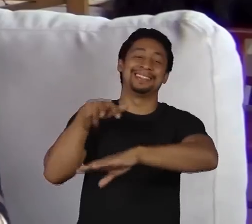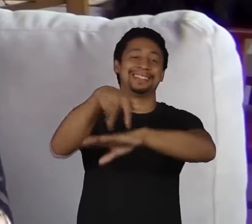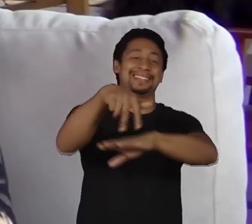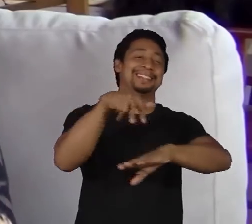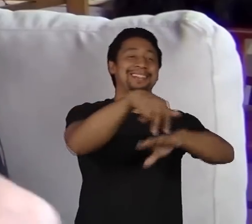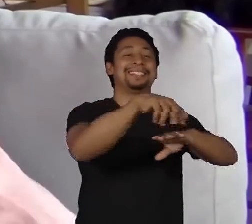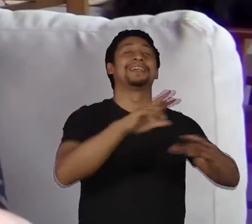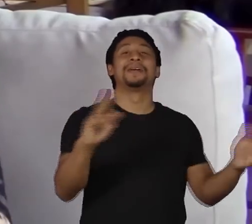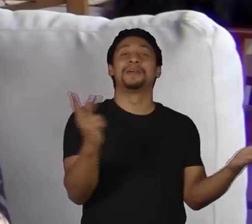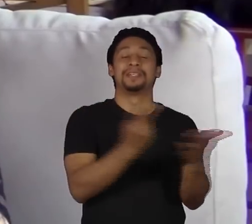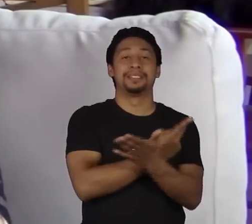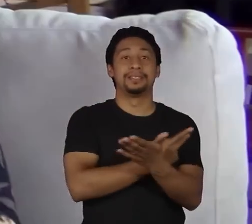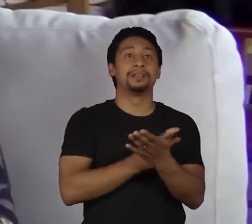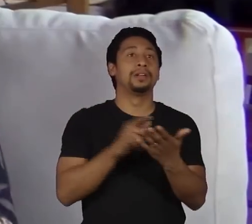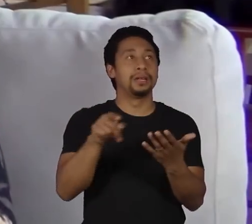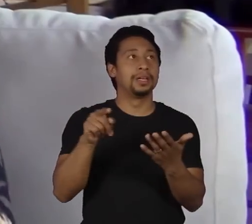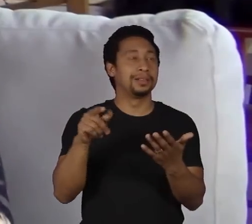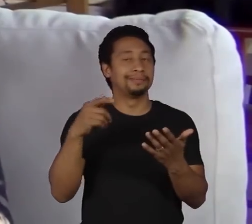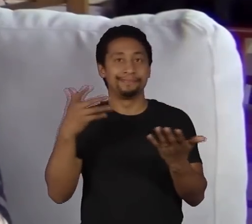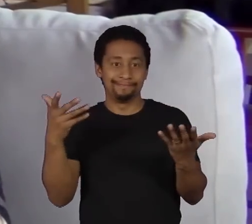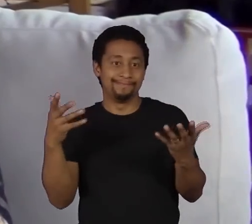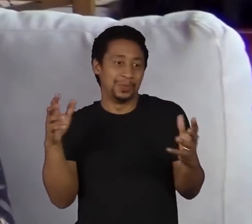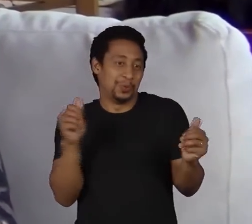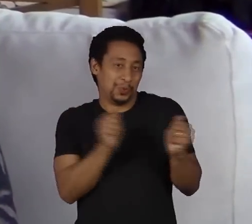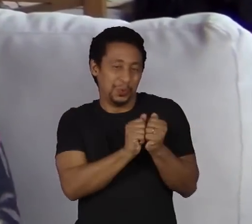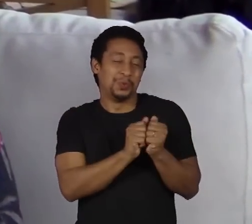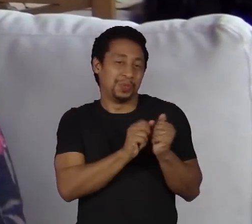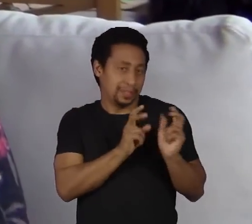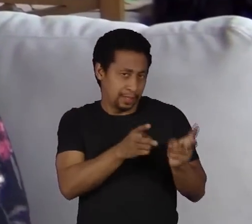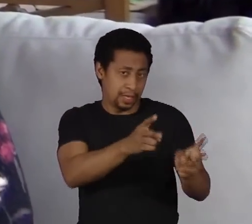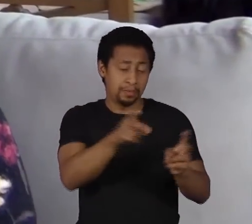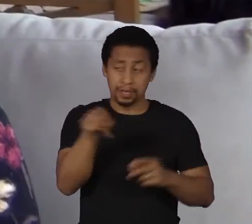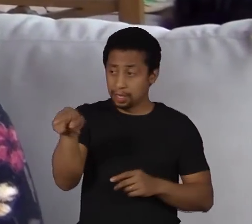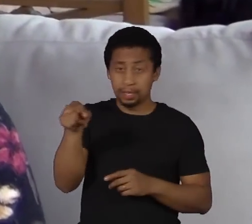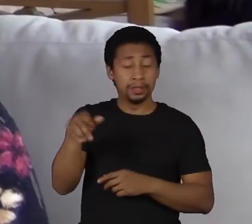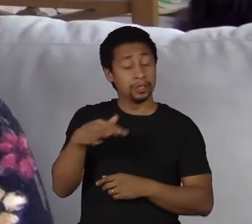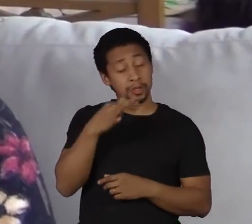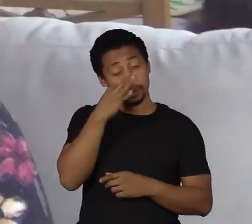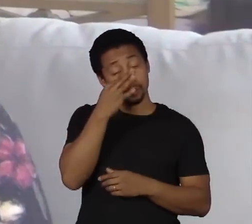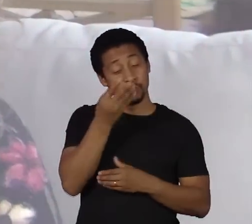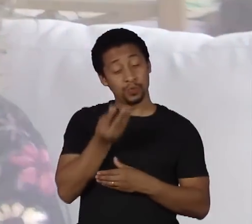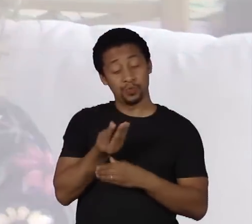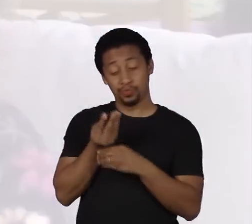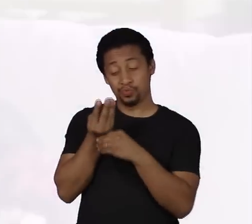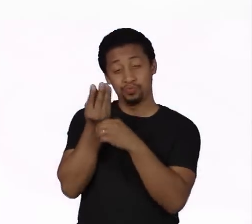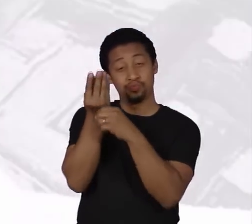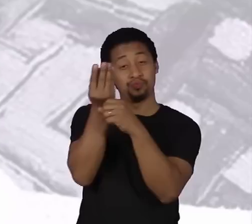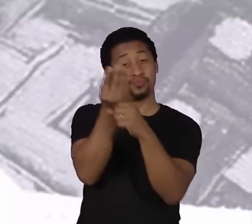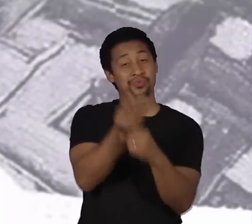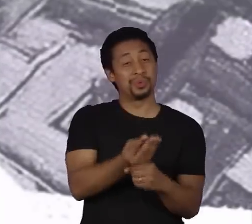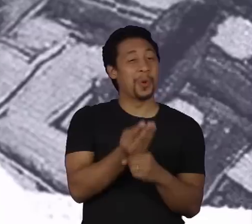estava com ela, eu estava estreando, mas ela levava sempre uma rosa e um poema.